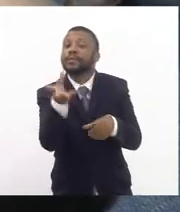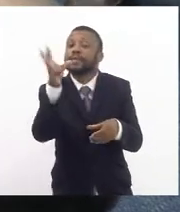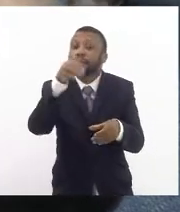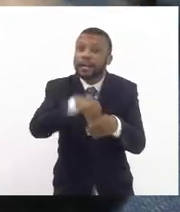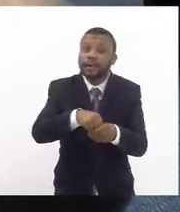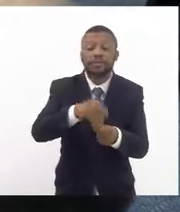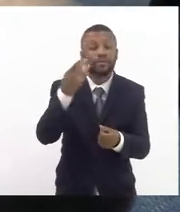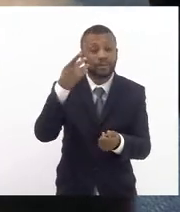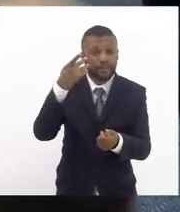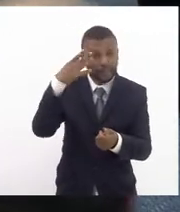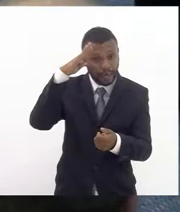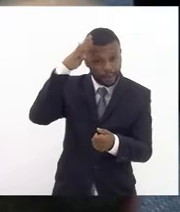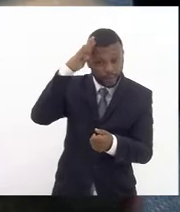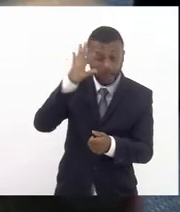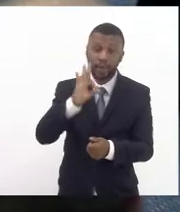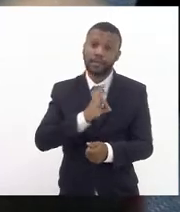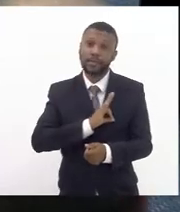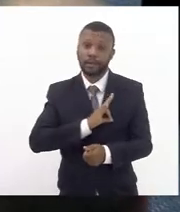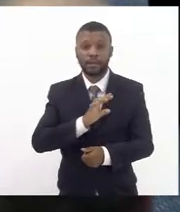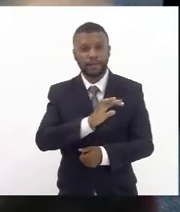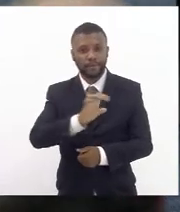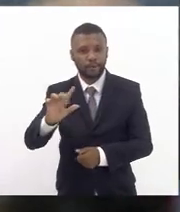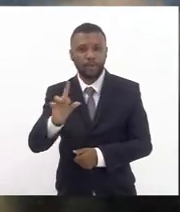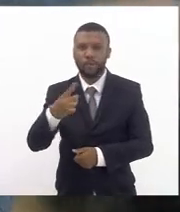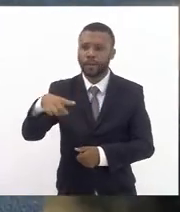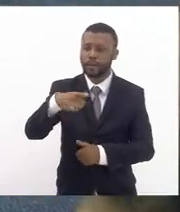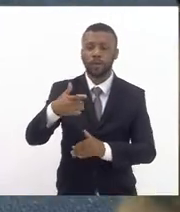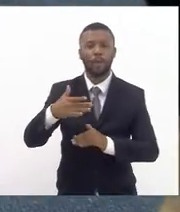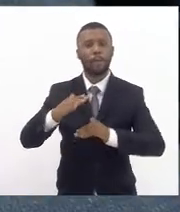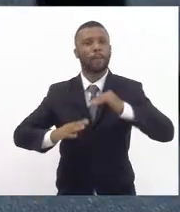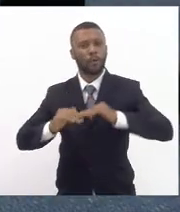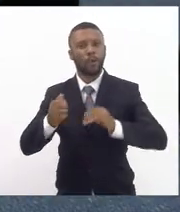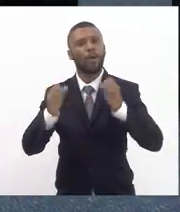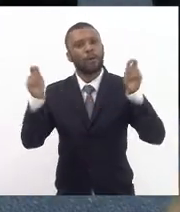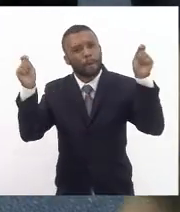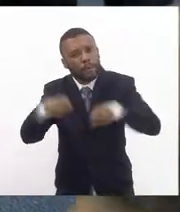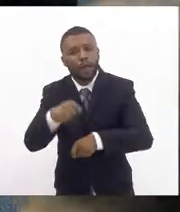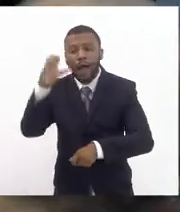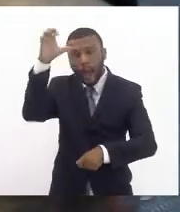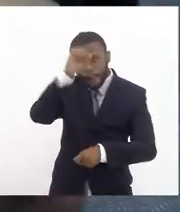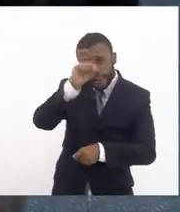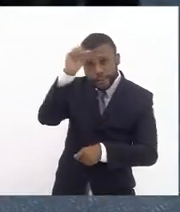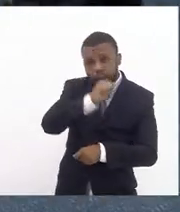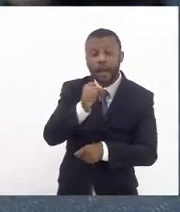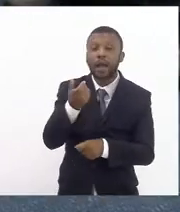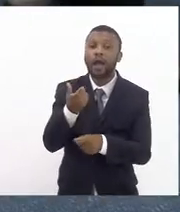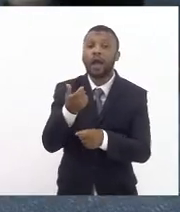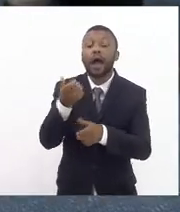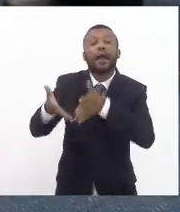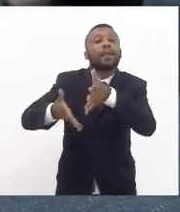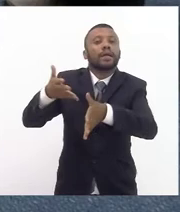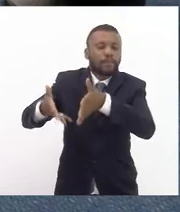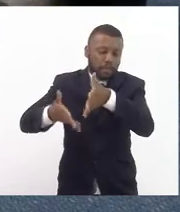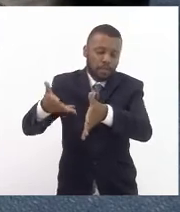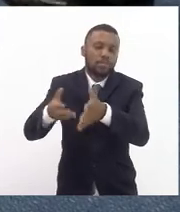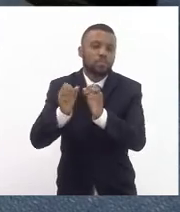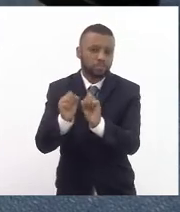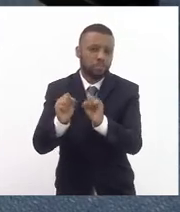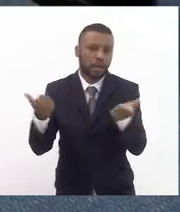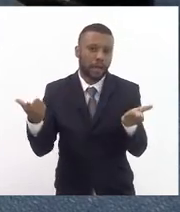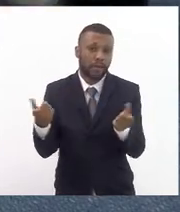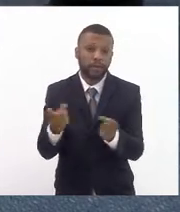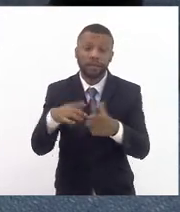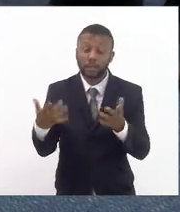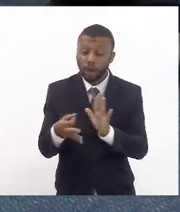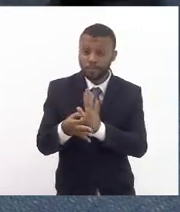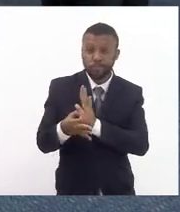Academia da Polícia Civil para que os profissionais pudessem aprender a educação em Libras. Então, o nosso parecer